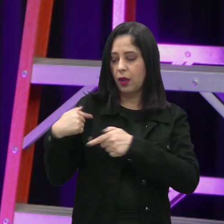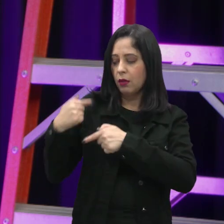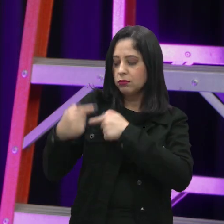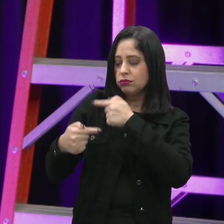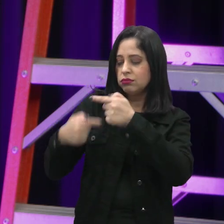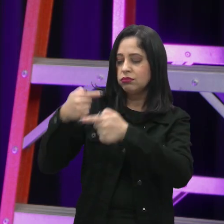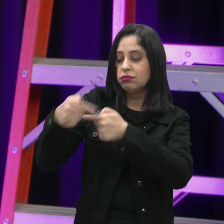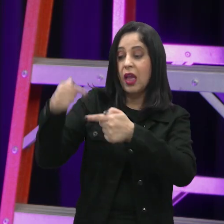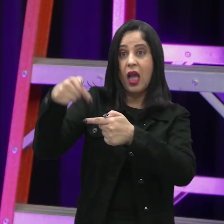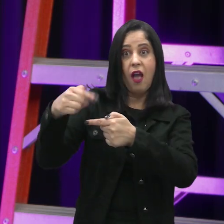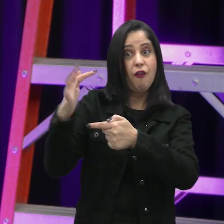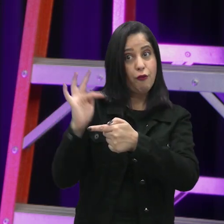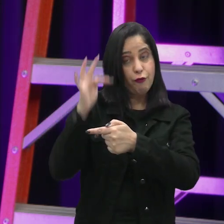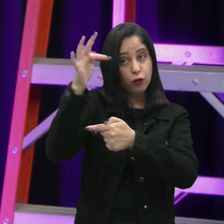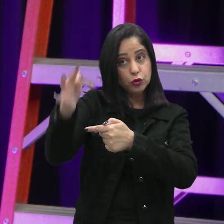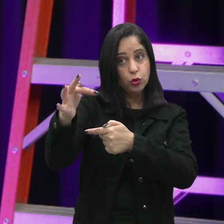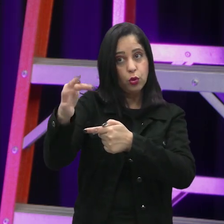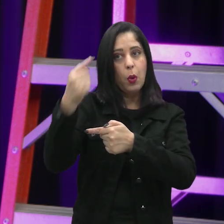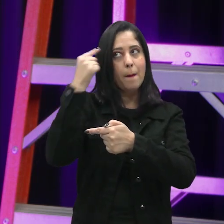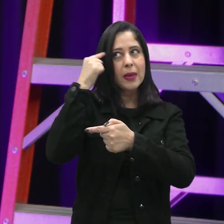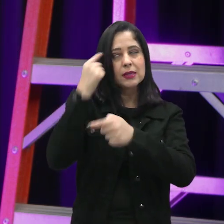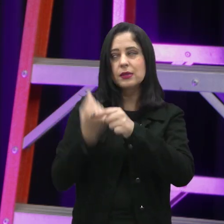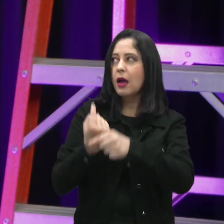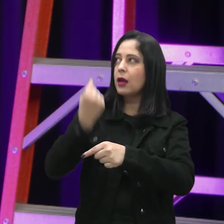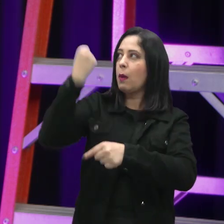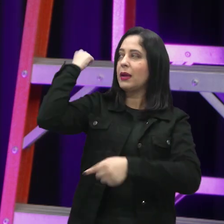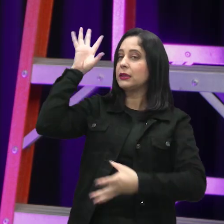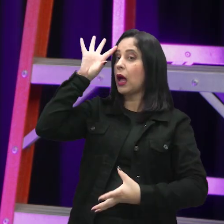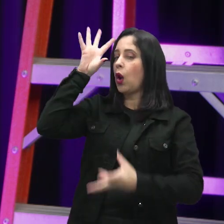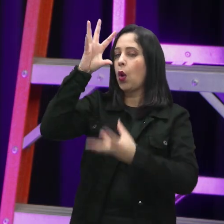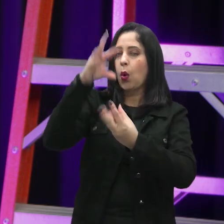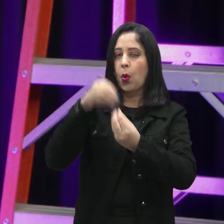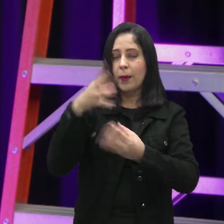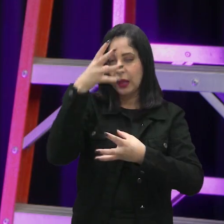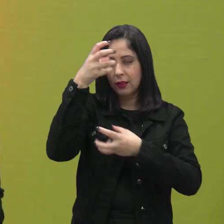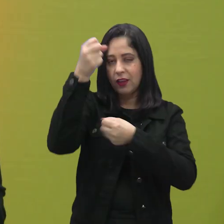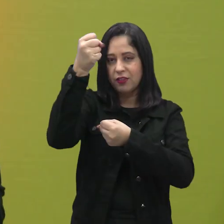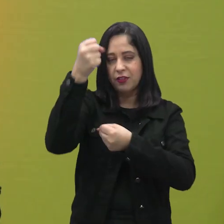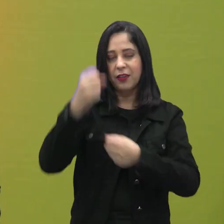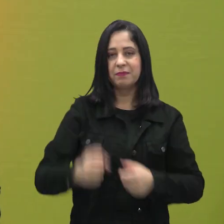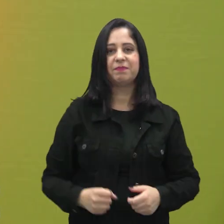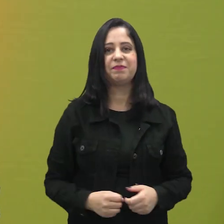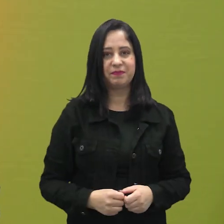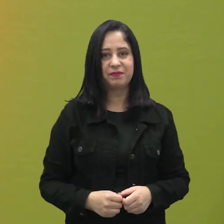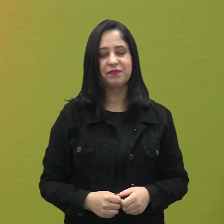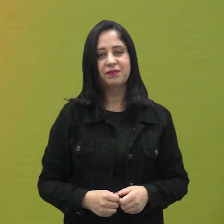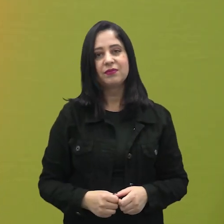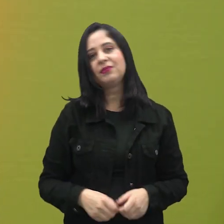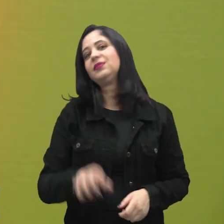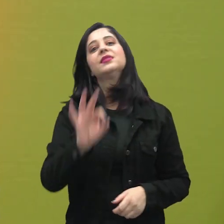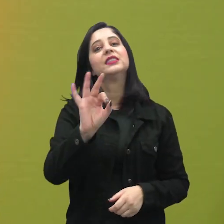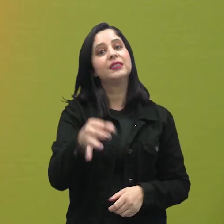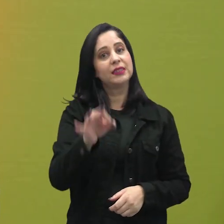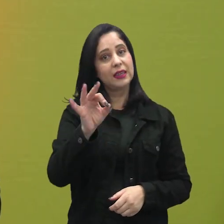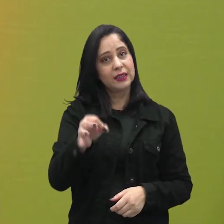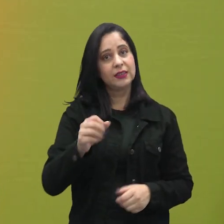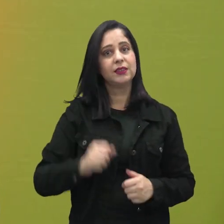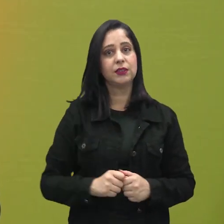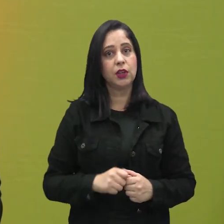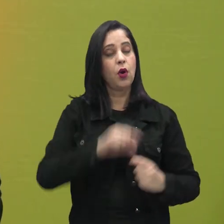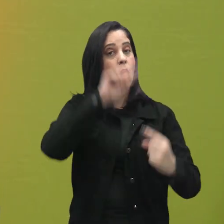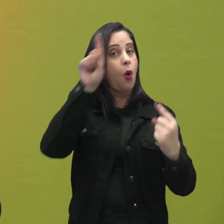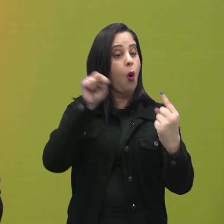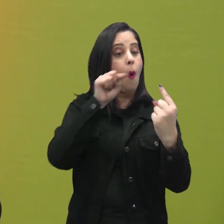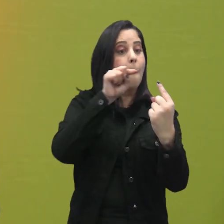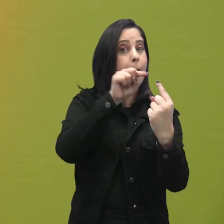que as novas gerações possam sempre se conectar com o passado e compreender as nossas origens, né, Fê? Sim, Ti, com certeza. Ó, e esse